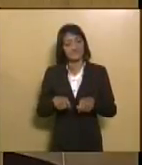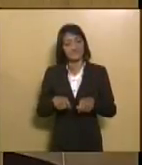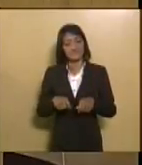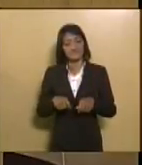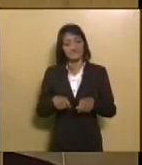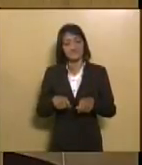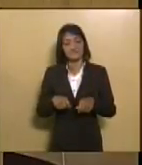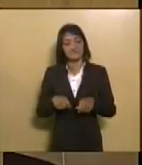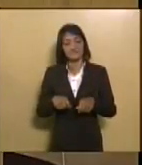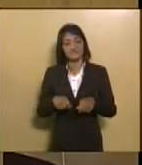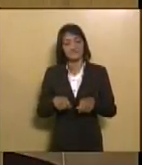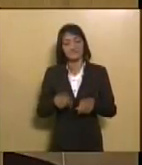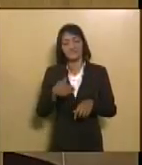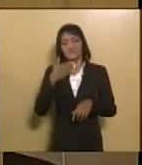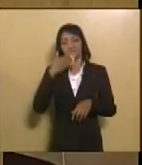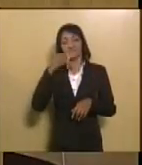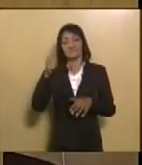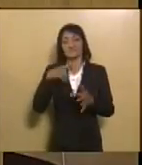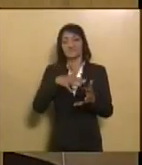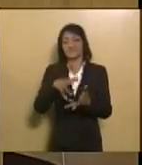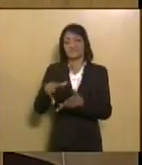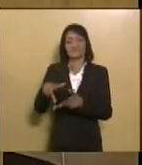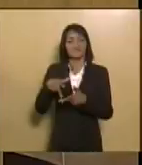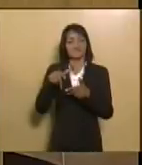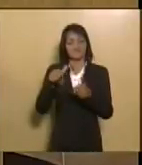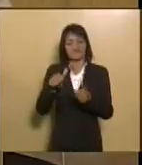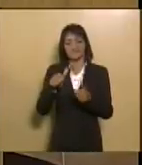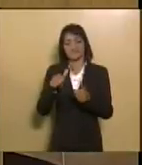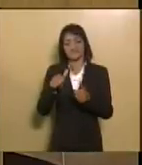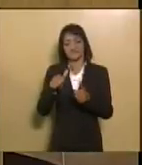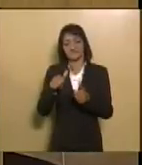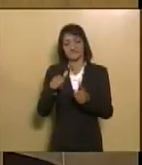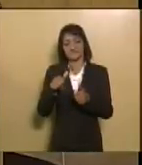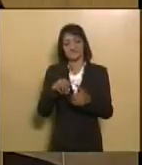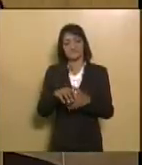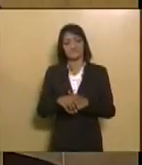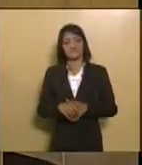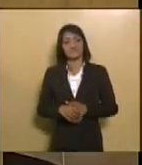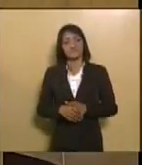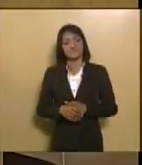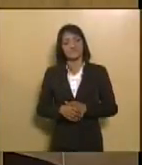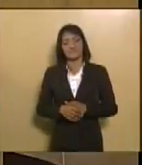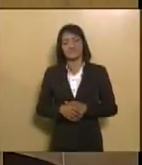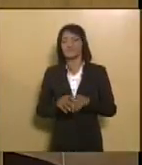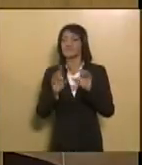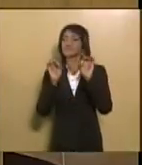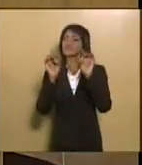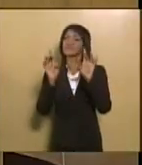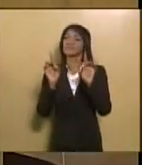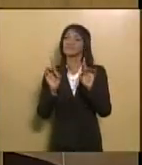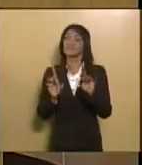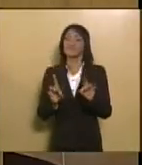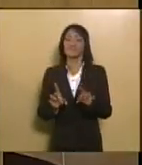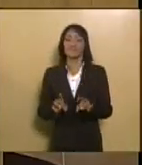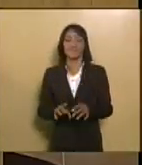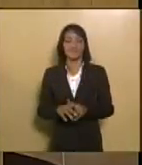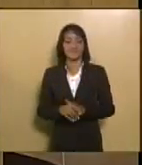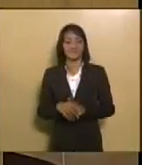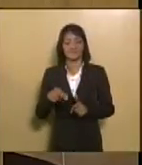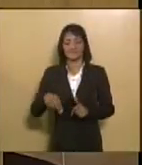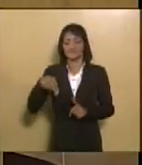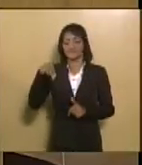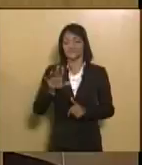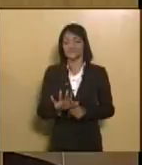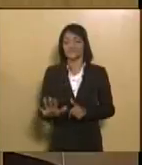mundo, especialmente... Deputado, só tem mais 2 minutos. Obrigado, senhor presidente. Especialmente para a região